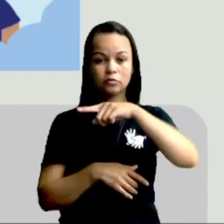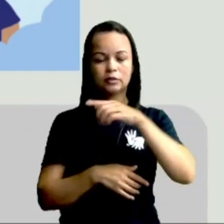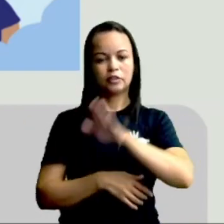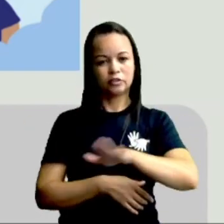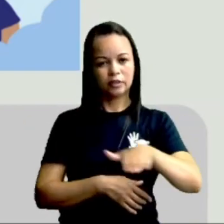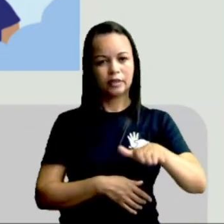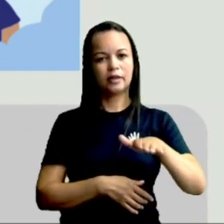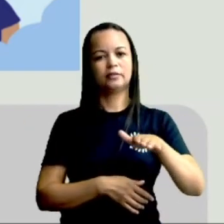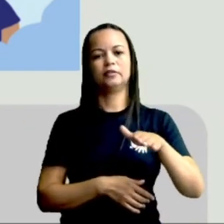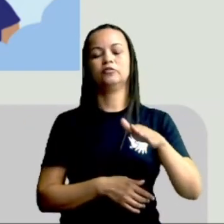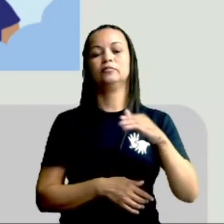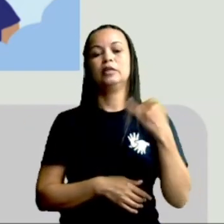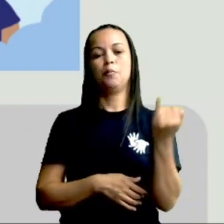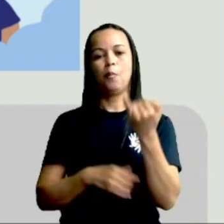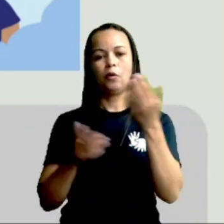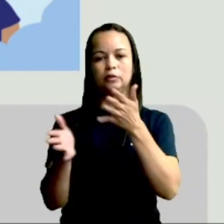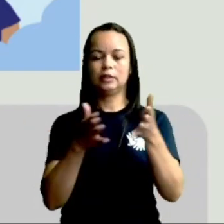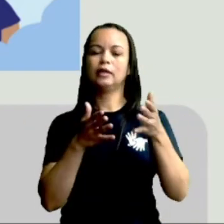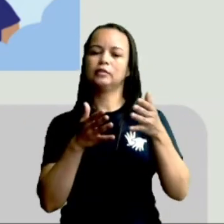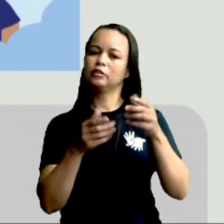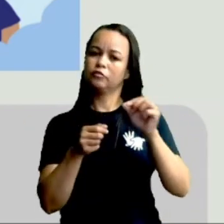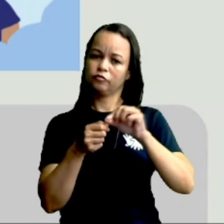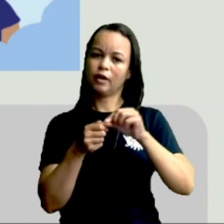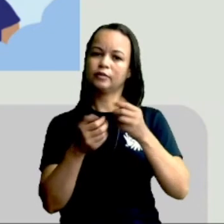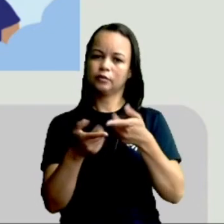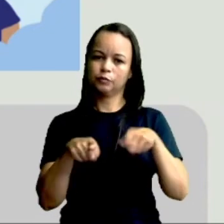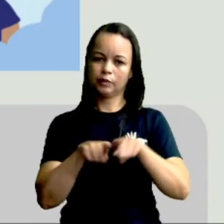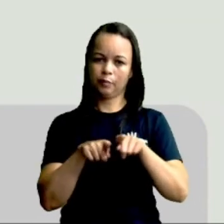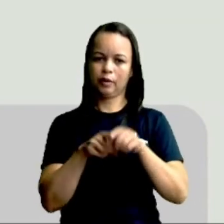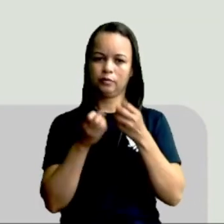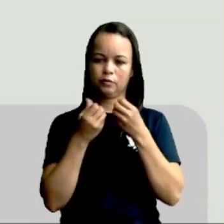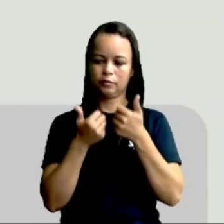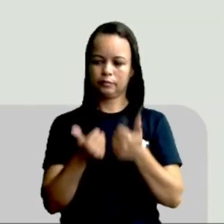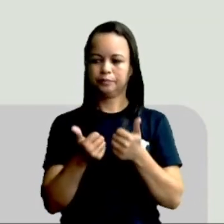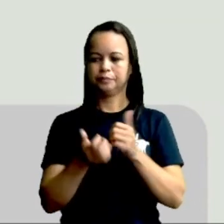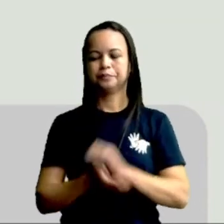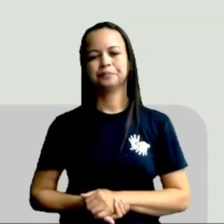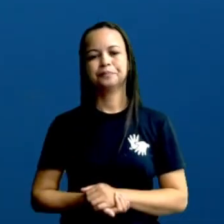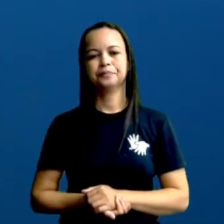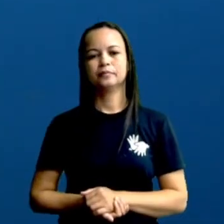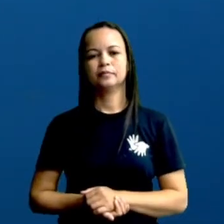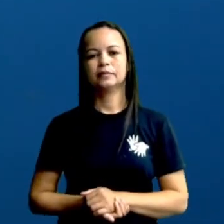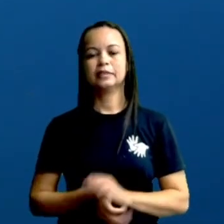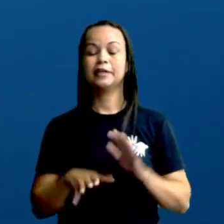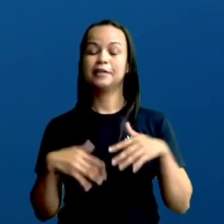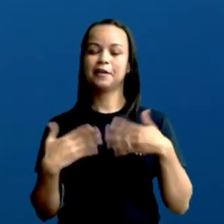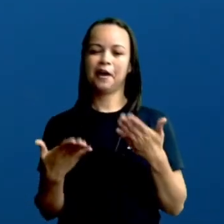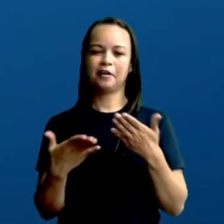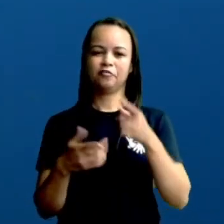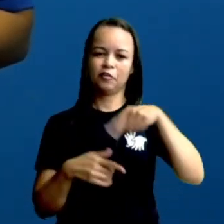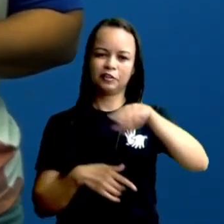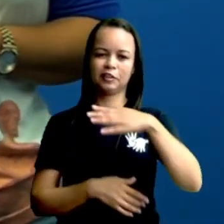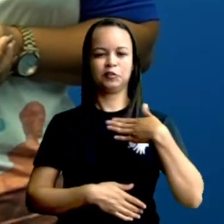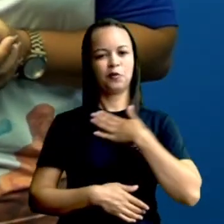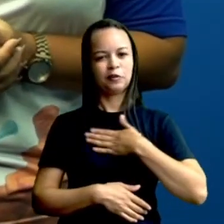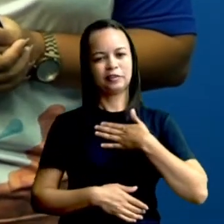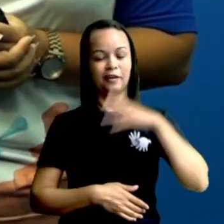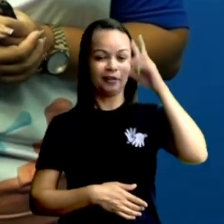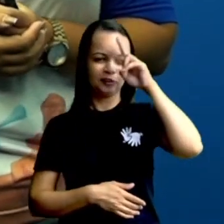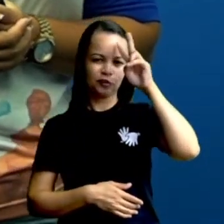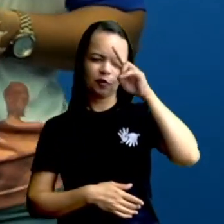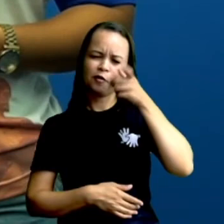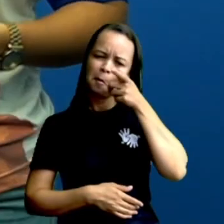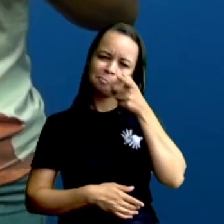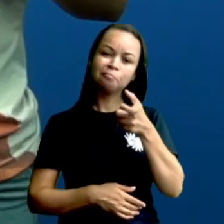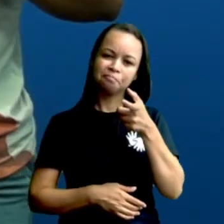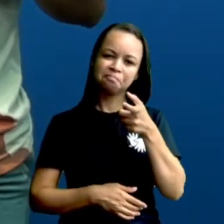que estão em casa, não deixem de fazer, tá bom? E aí, pessoal, gostaram da história? É